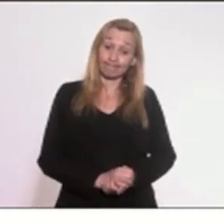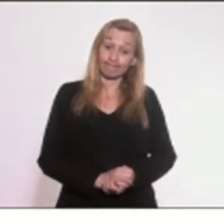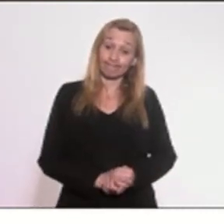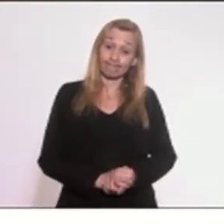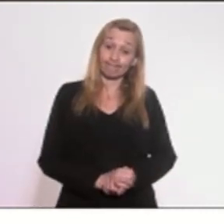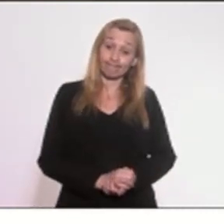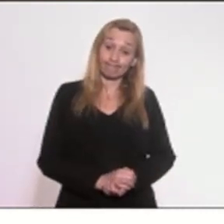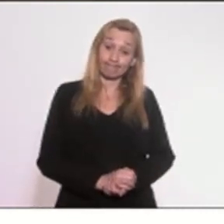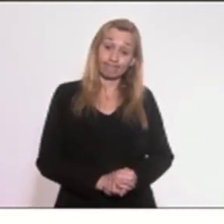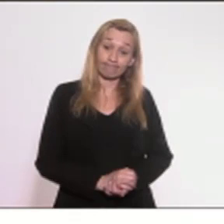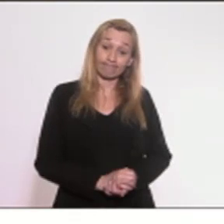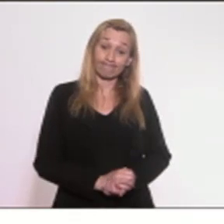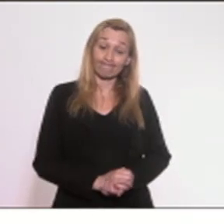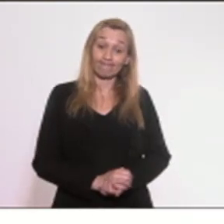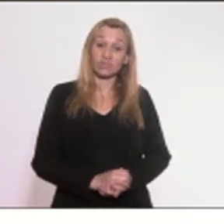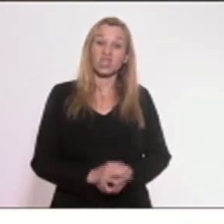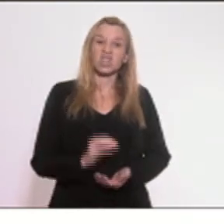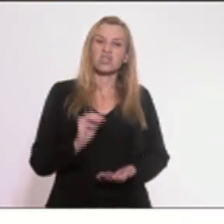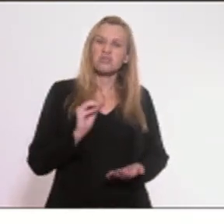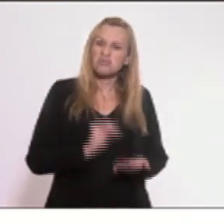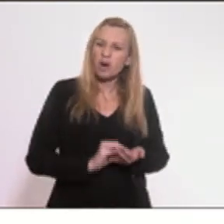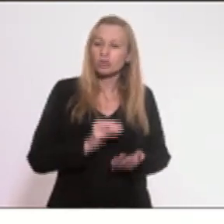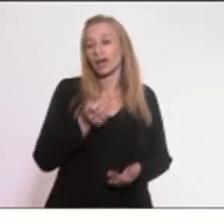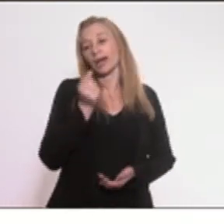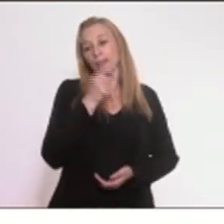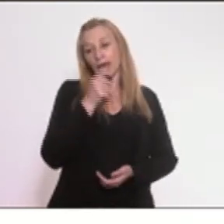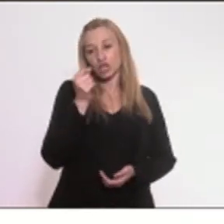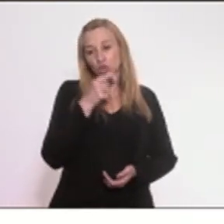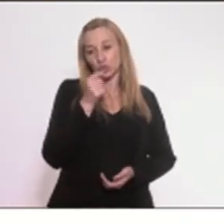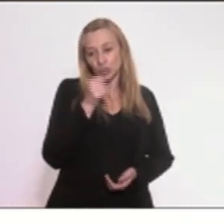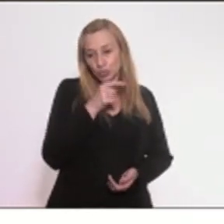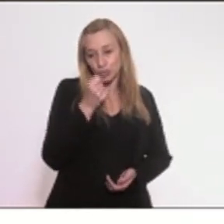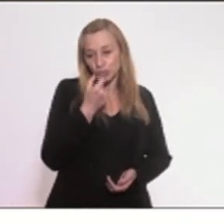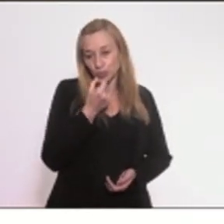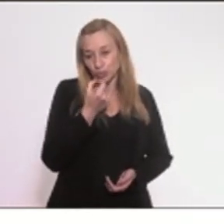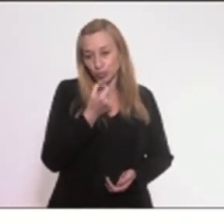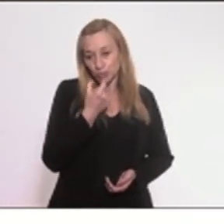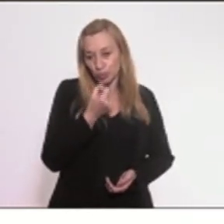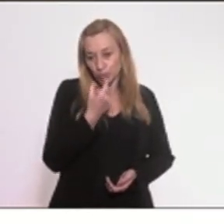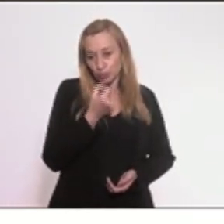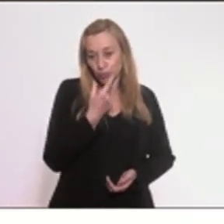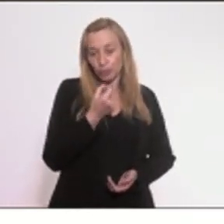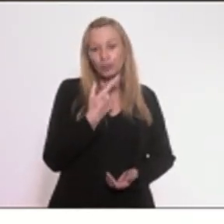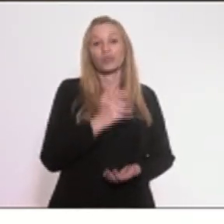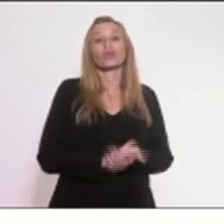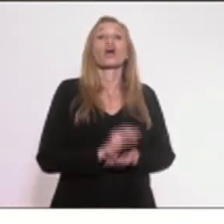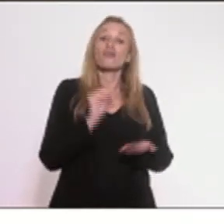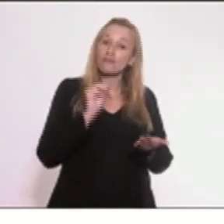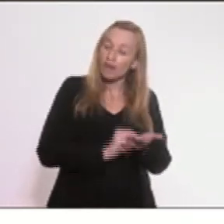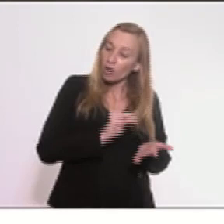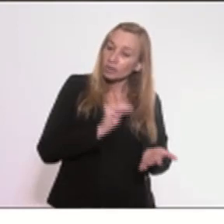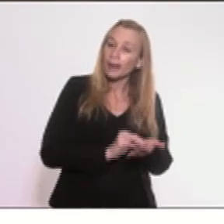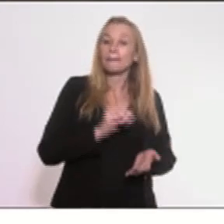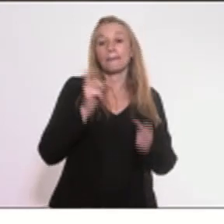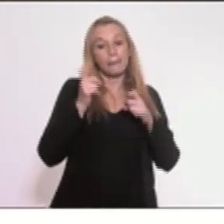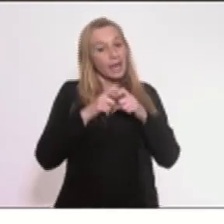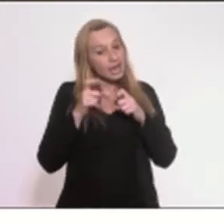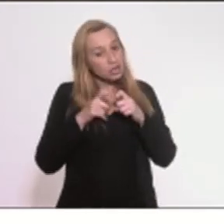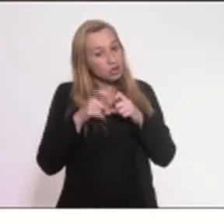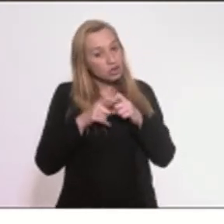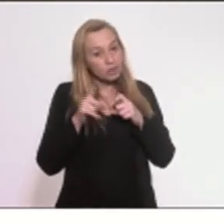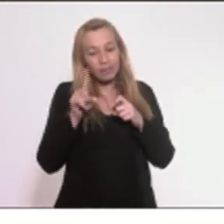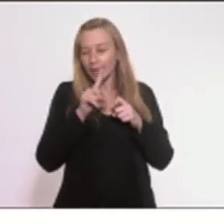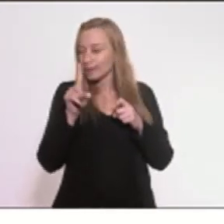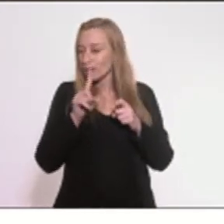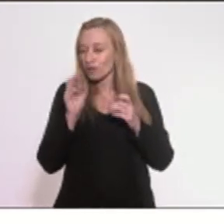malversação. Falta remédio, falta médico, mas não